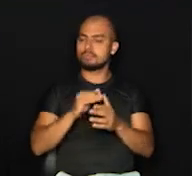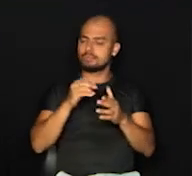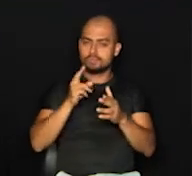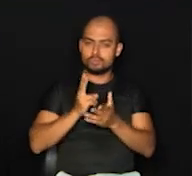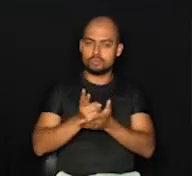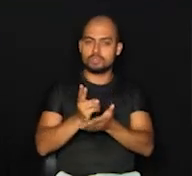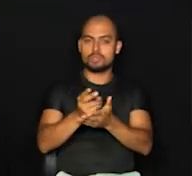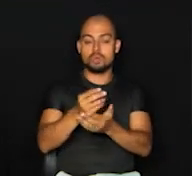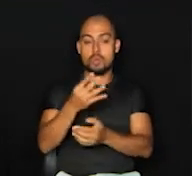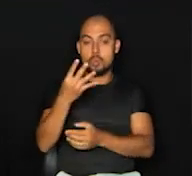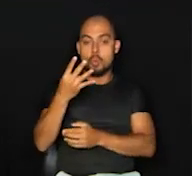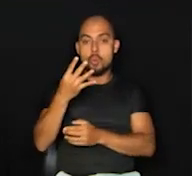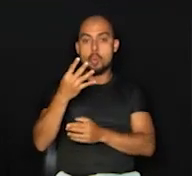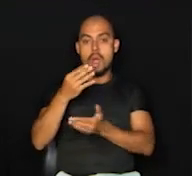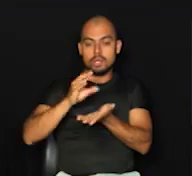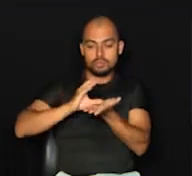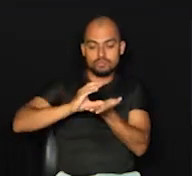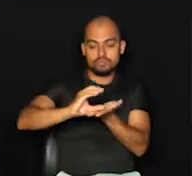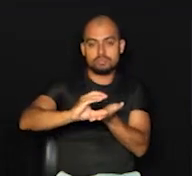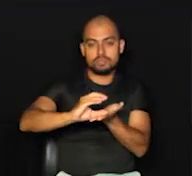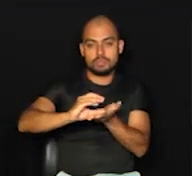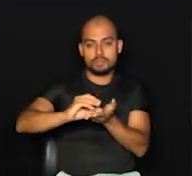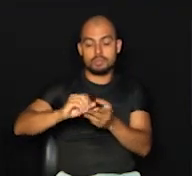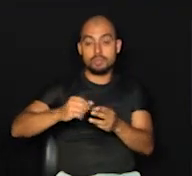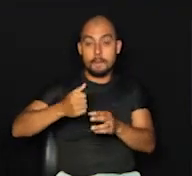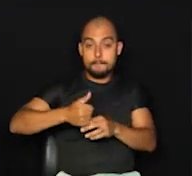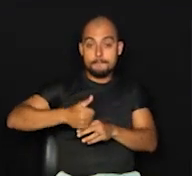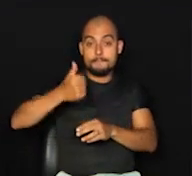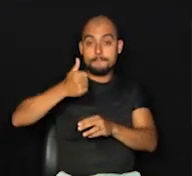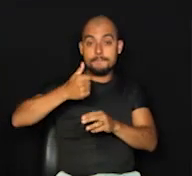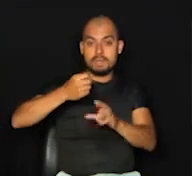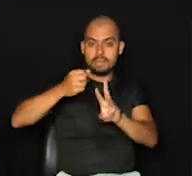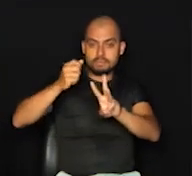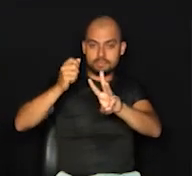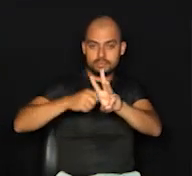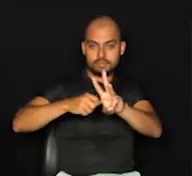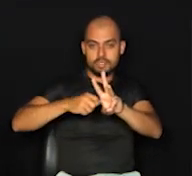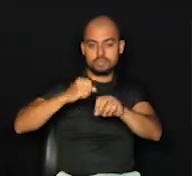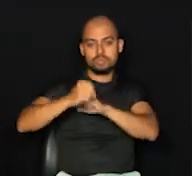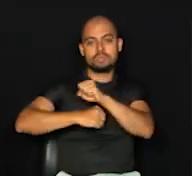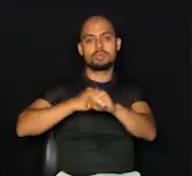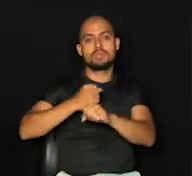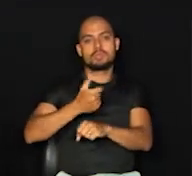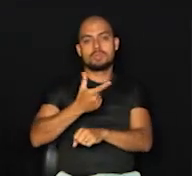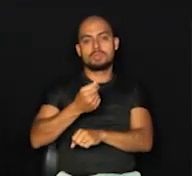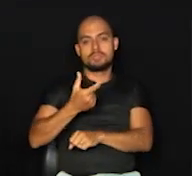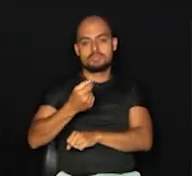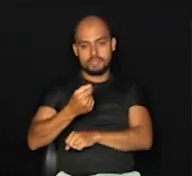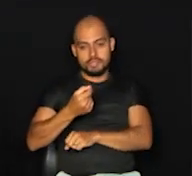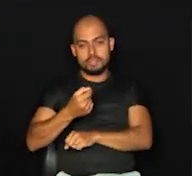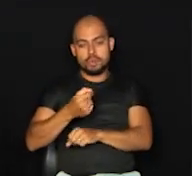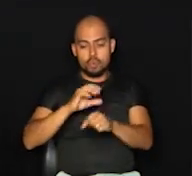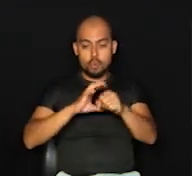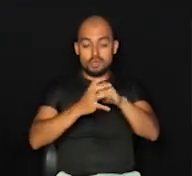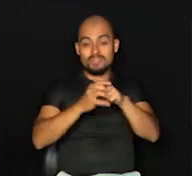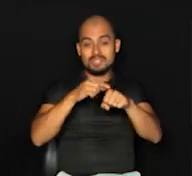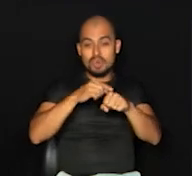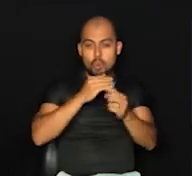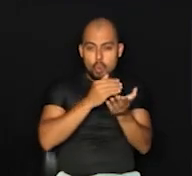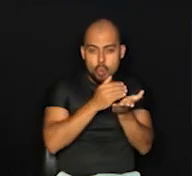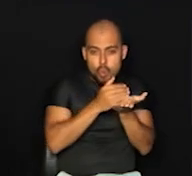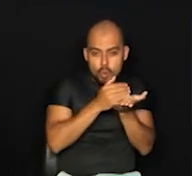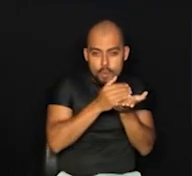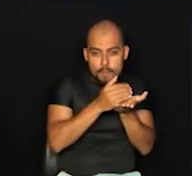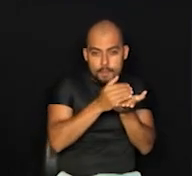de 4 investimentos no primeiro trimestre de 2020, momento em que a pandemia ainda estava